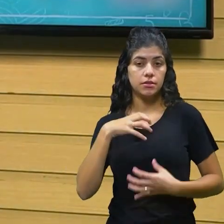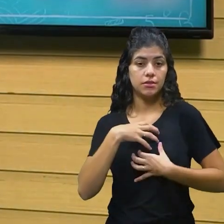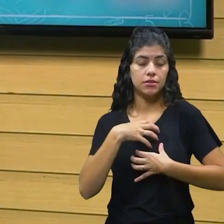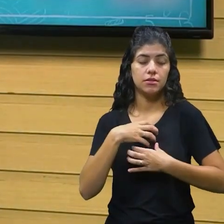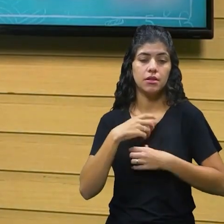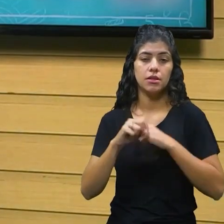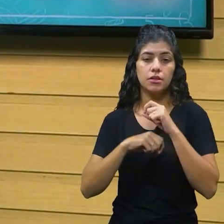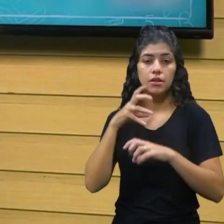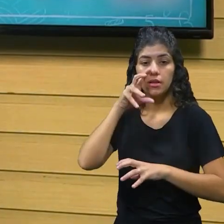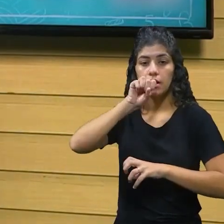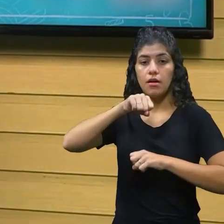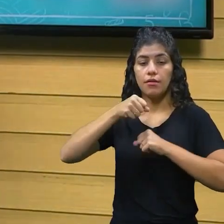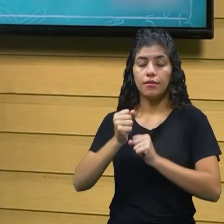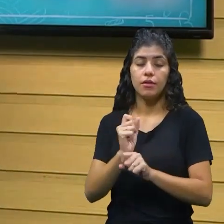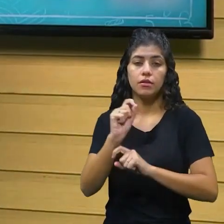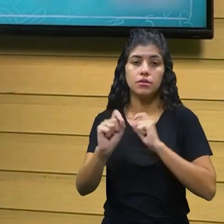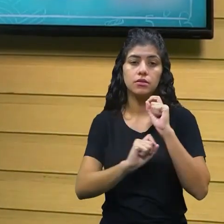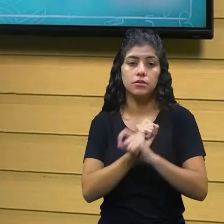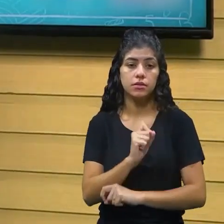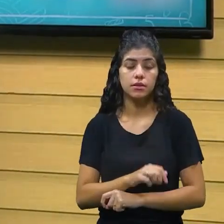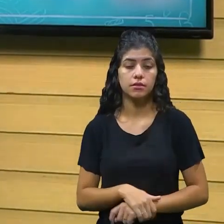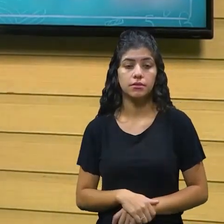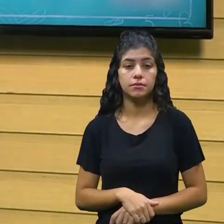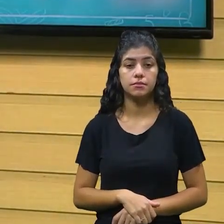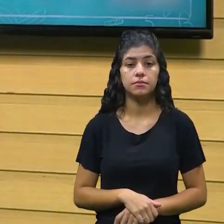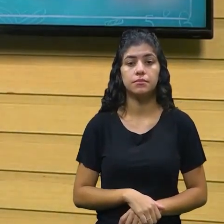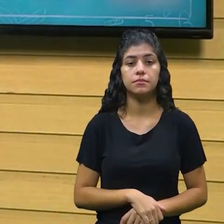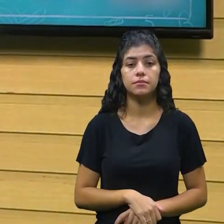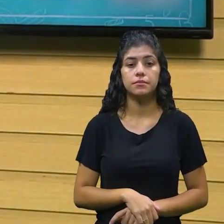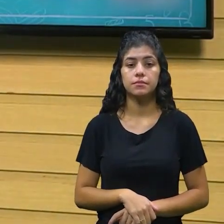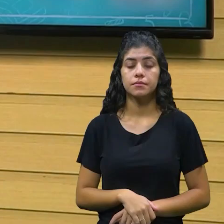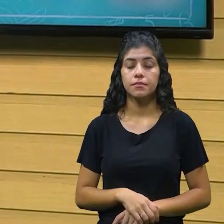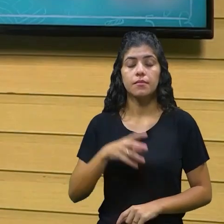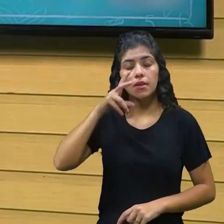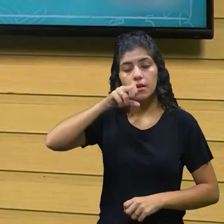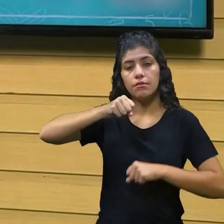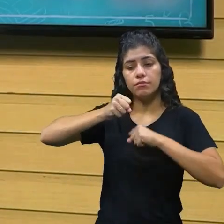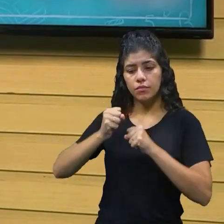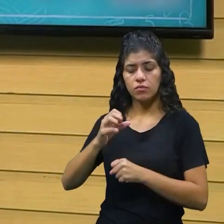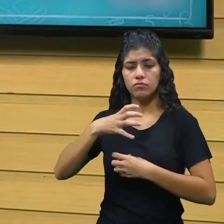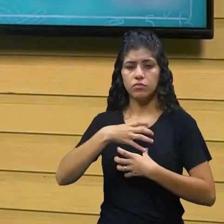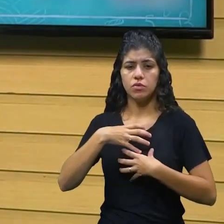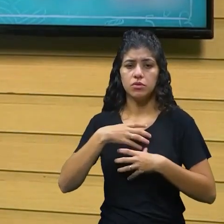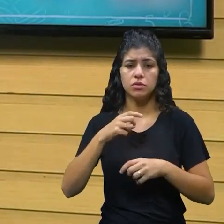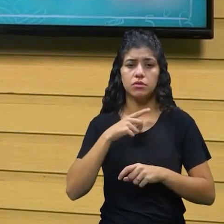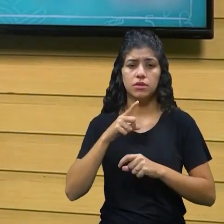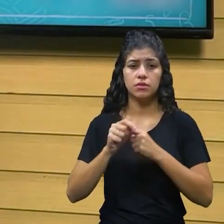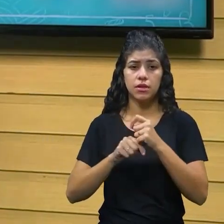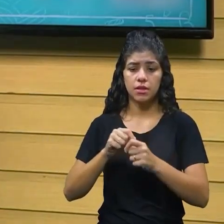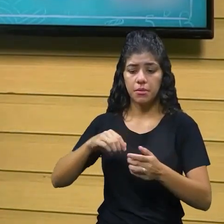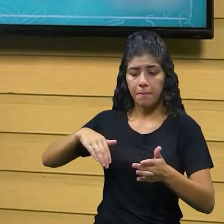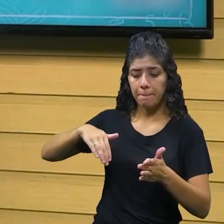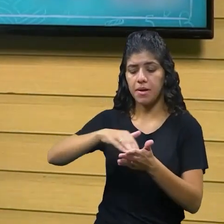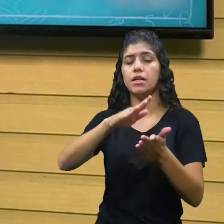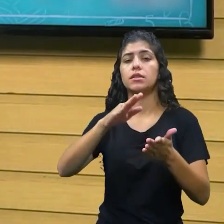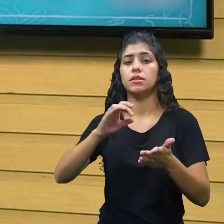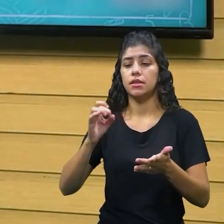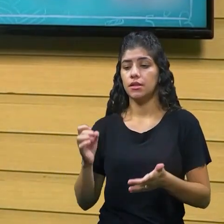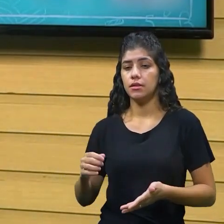nosso caminhar, eu até costumo brincar e dizer que a gente sente a força do nosso caminhar, a força que a gente faz para caminhar, quando a gente dá uma